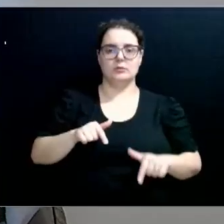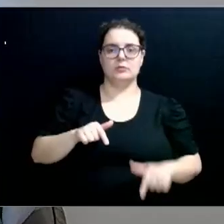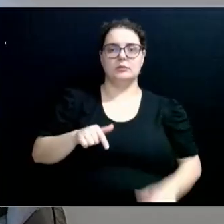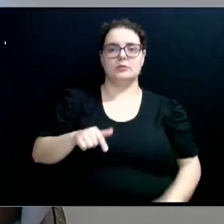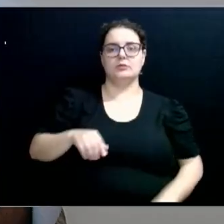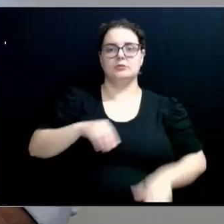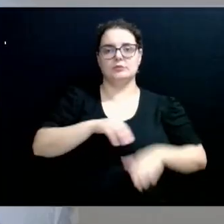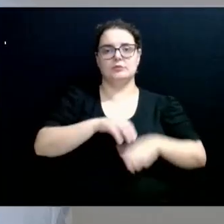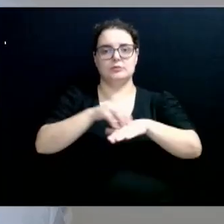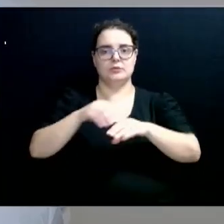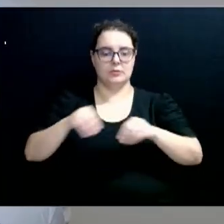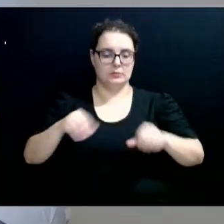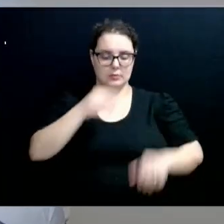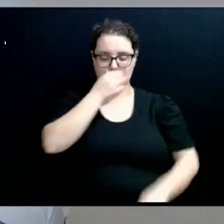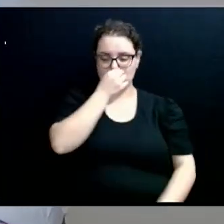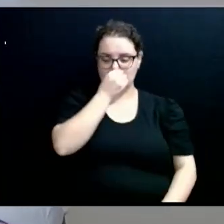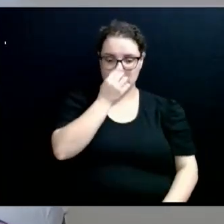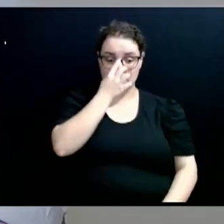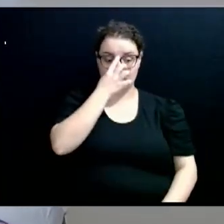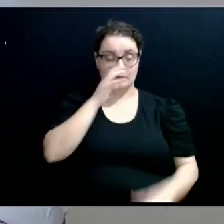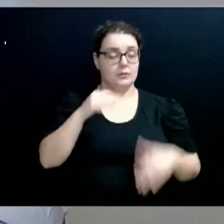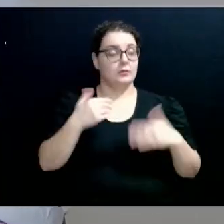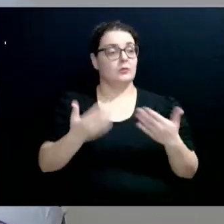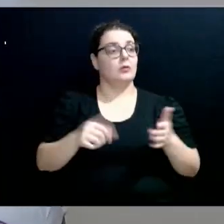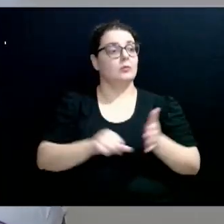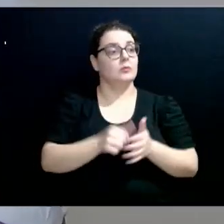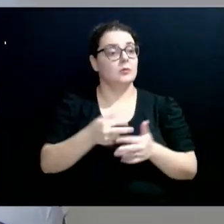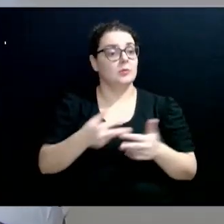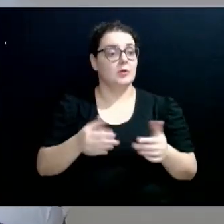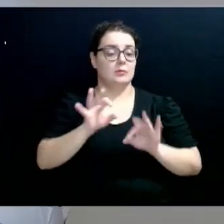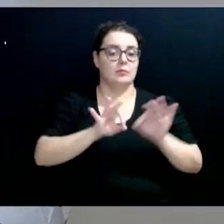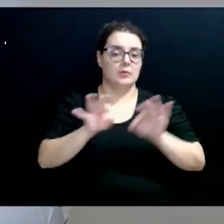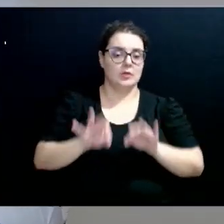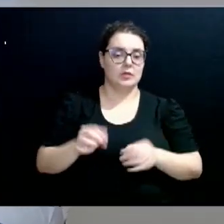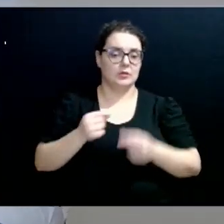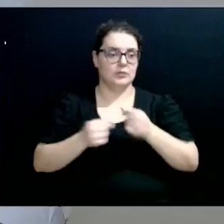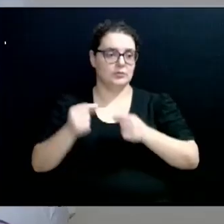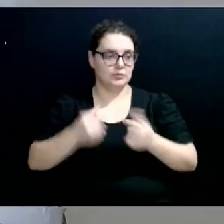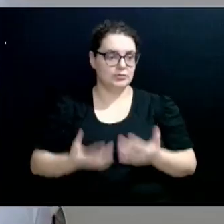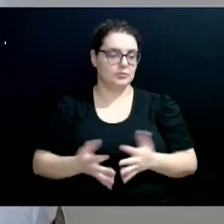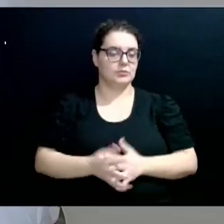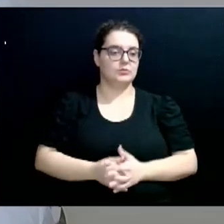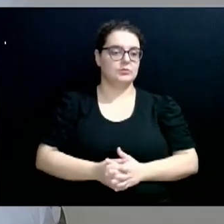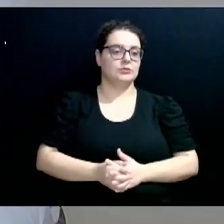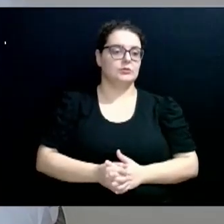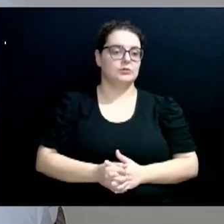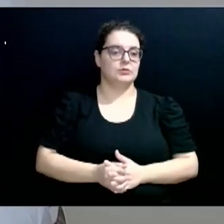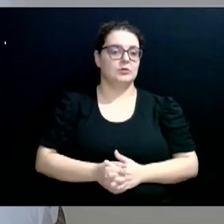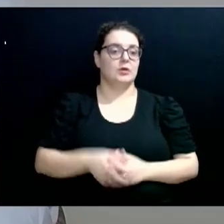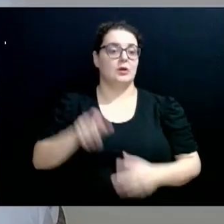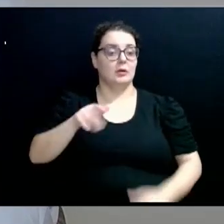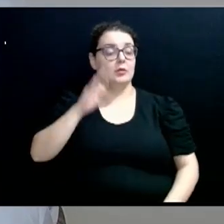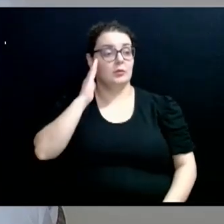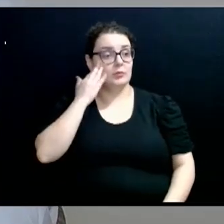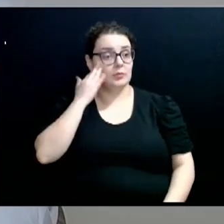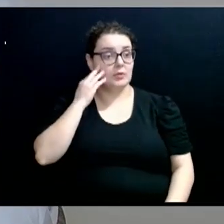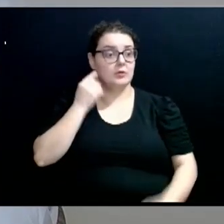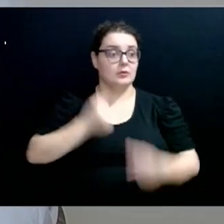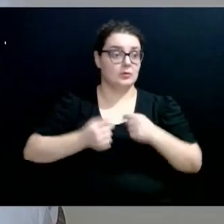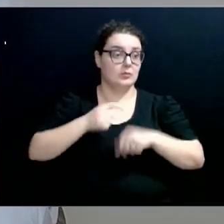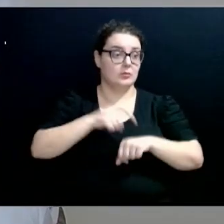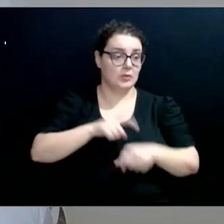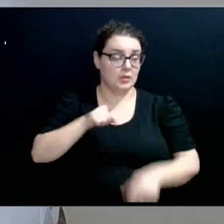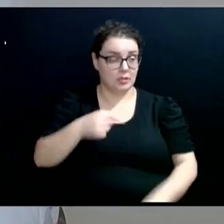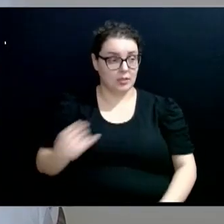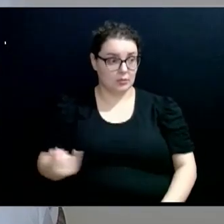locais de deslocamento terrestre. E para a gente começar, então, qual que é o primeiro passo? Fazer um planejamento financeiro, a pessoa entender o seu